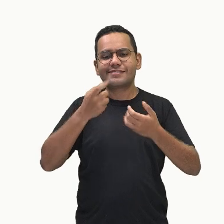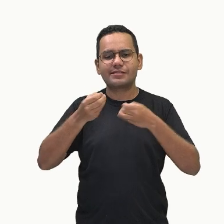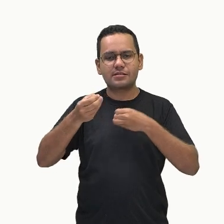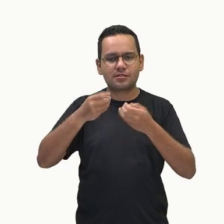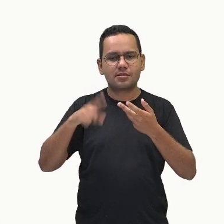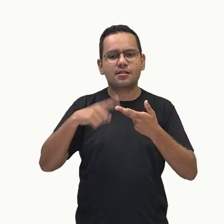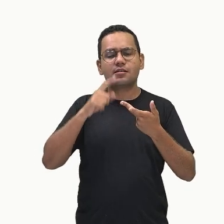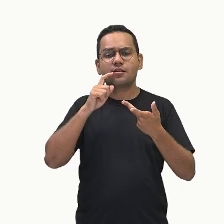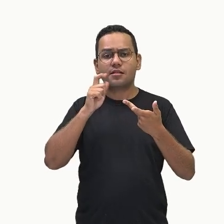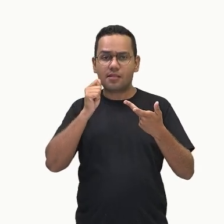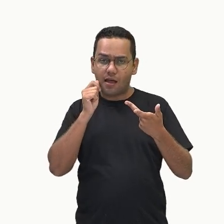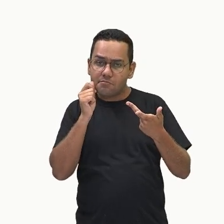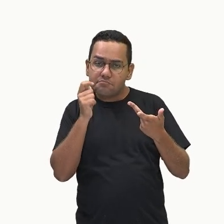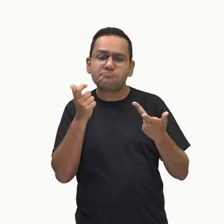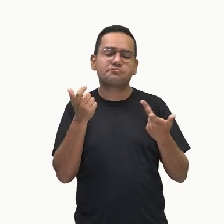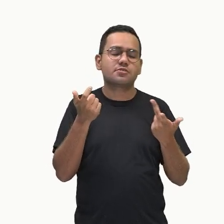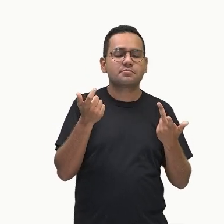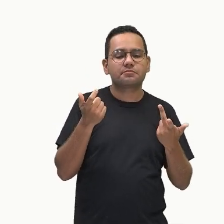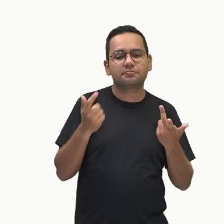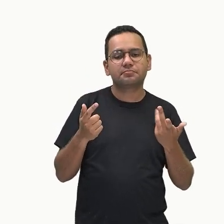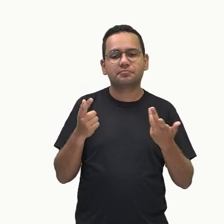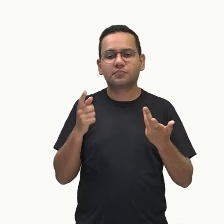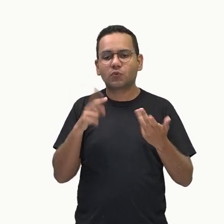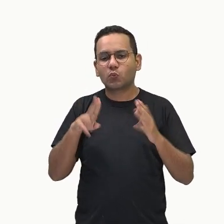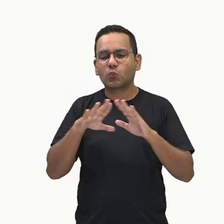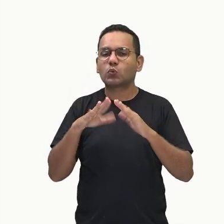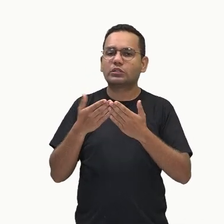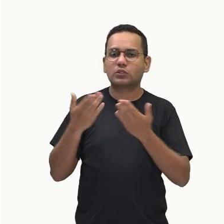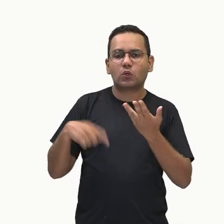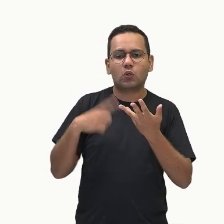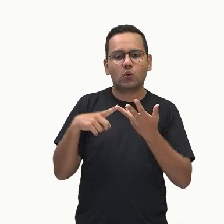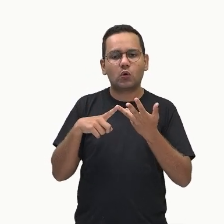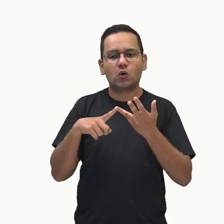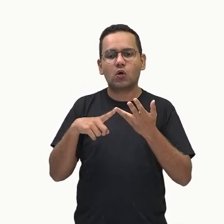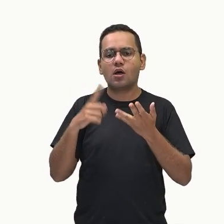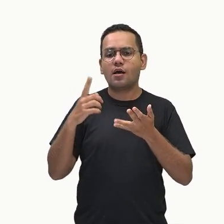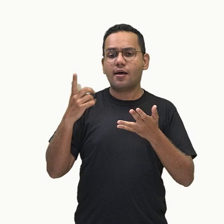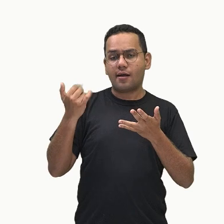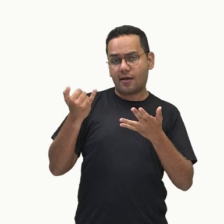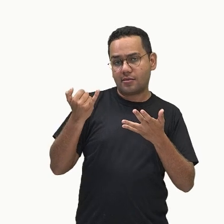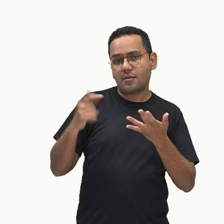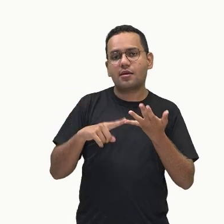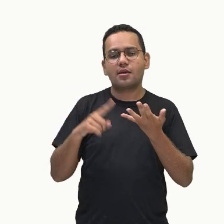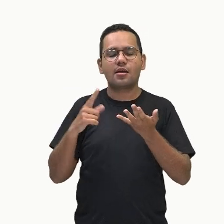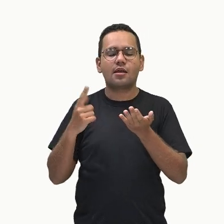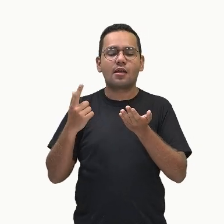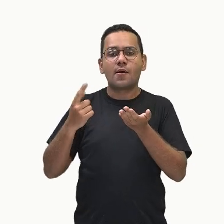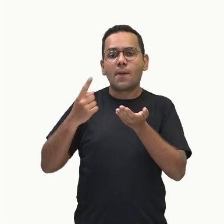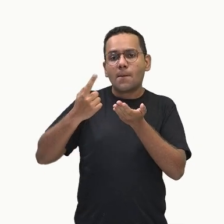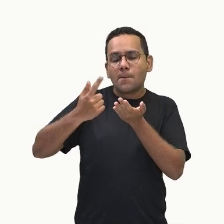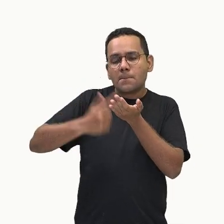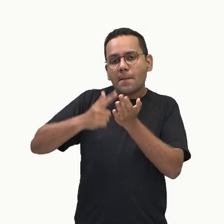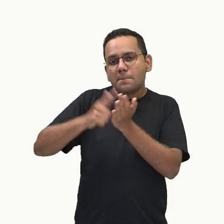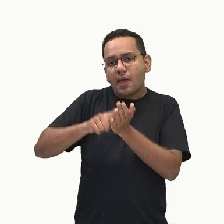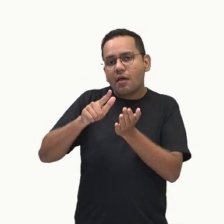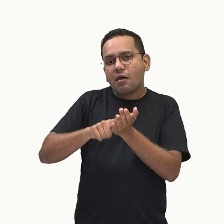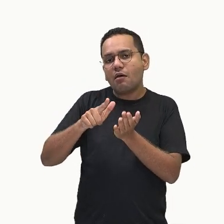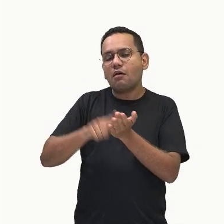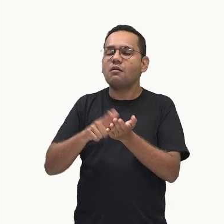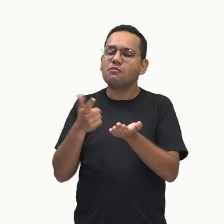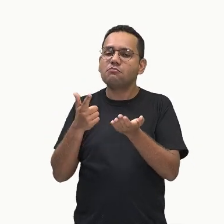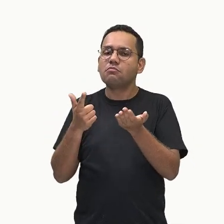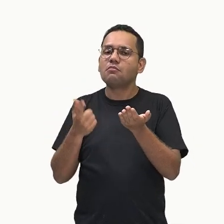o lápis, né, que a gente usa na sala de aula, caneta, o caderno, né, que é feito de papel e o papel, por sua vez, vem